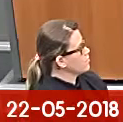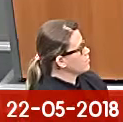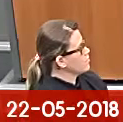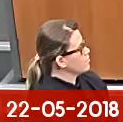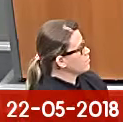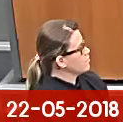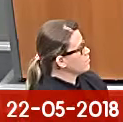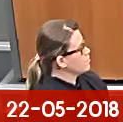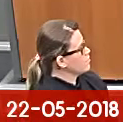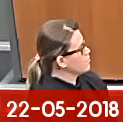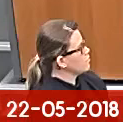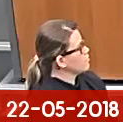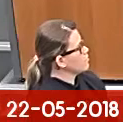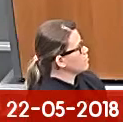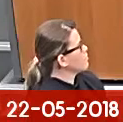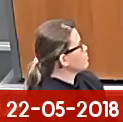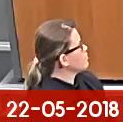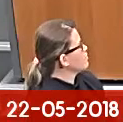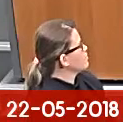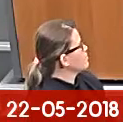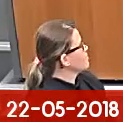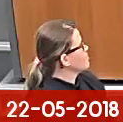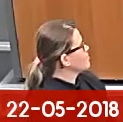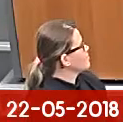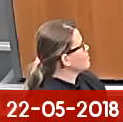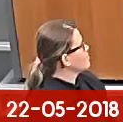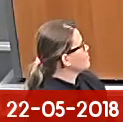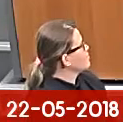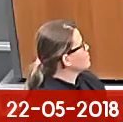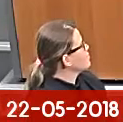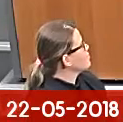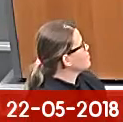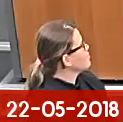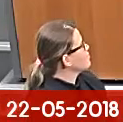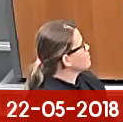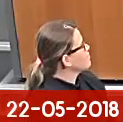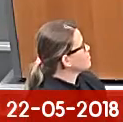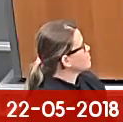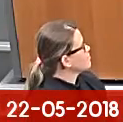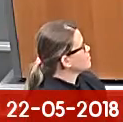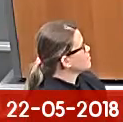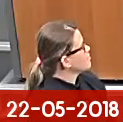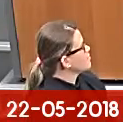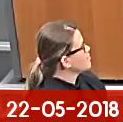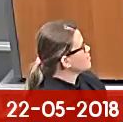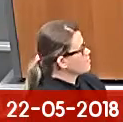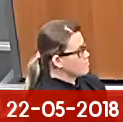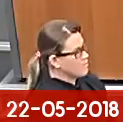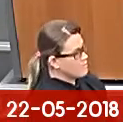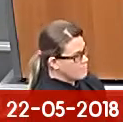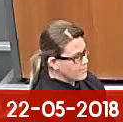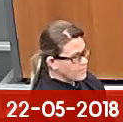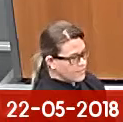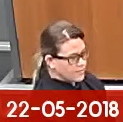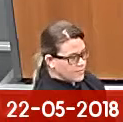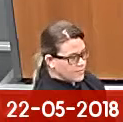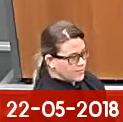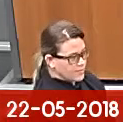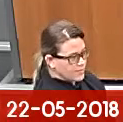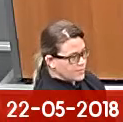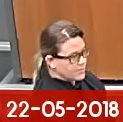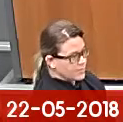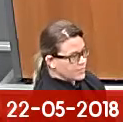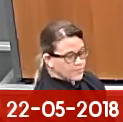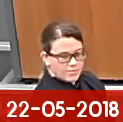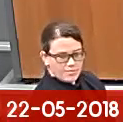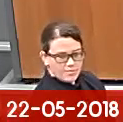se manifestando, e isso é que nos enche de orgulho, é saber que nós não estamos sozinhos. A coisa está fluindo e ela vai acontecer um dia, eu tenho certeza,